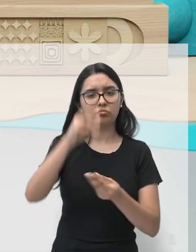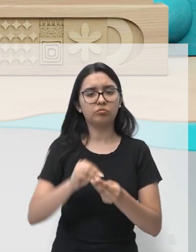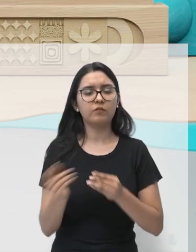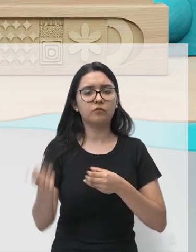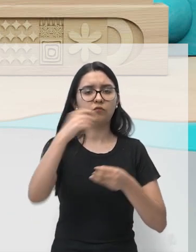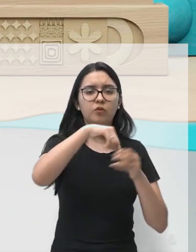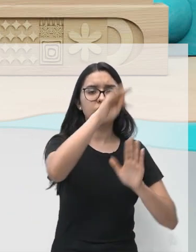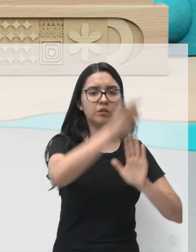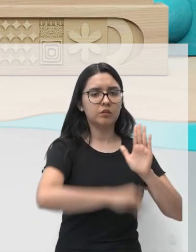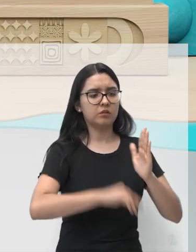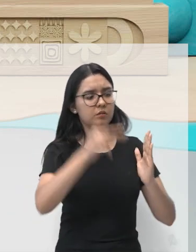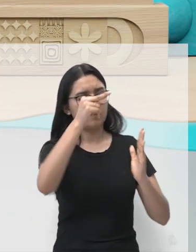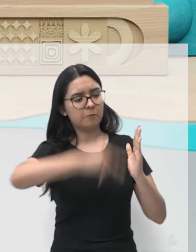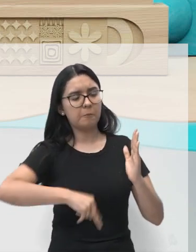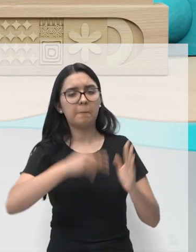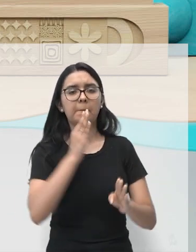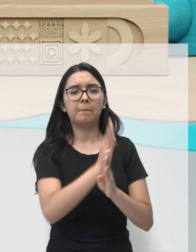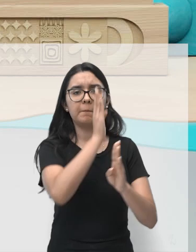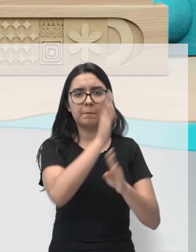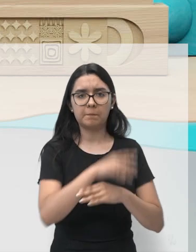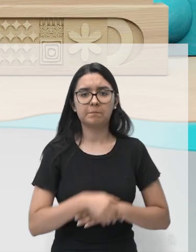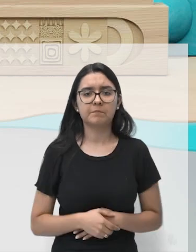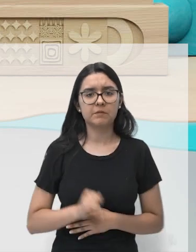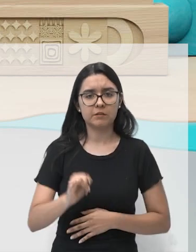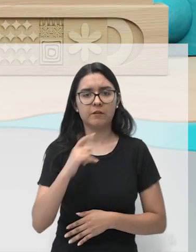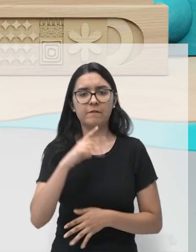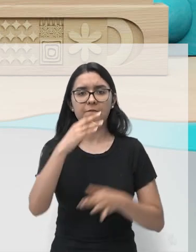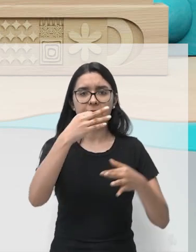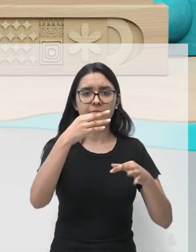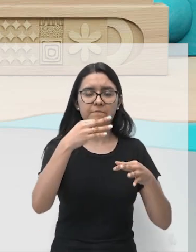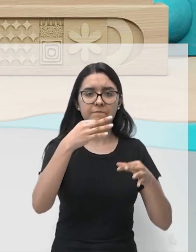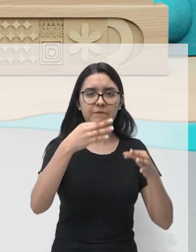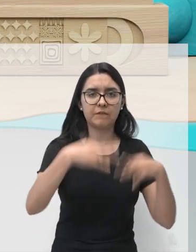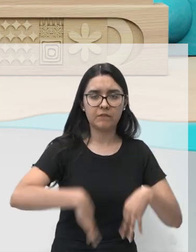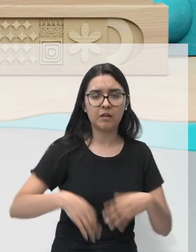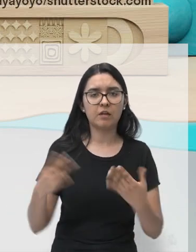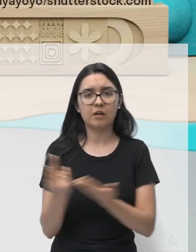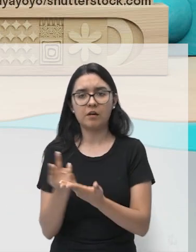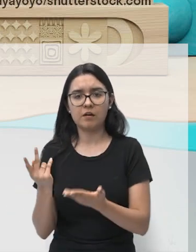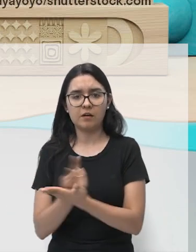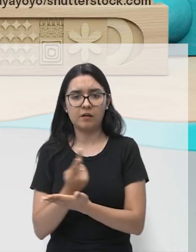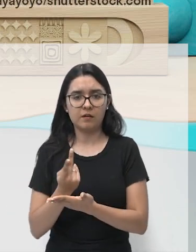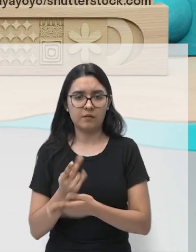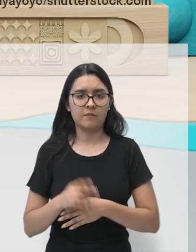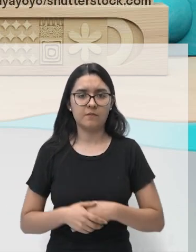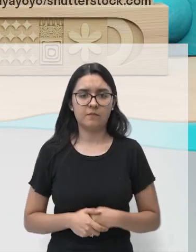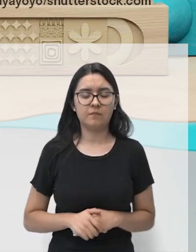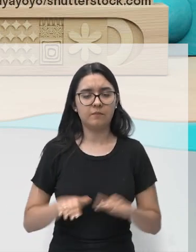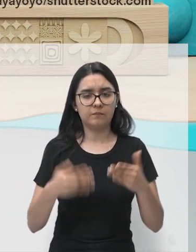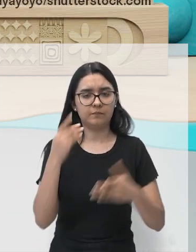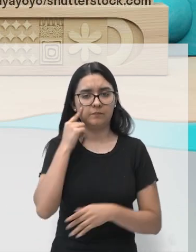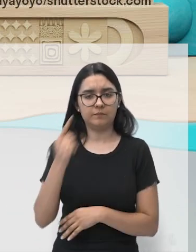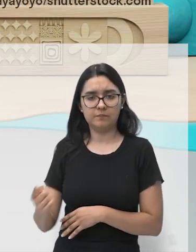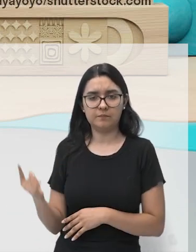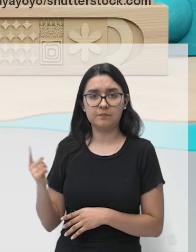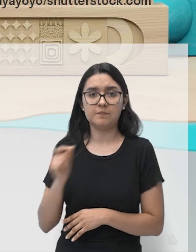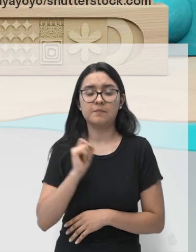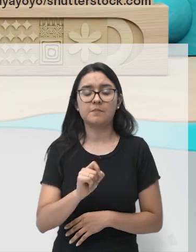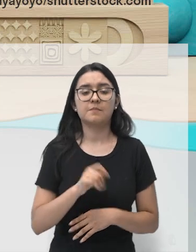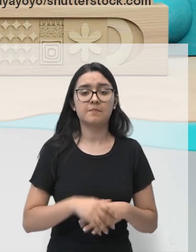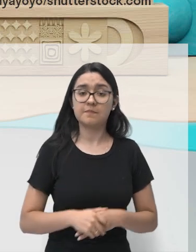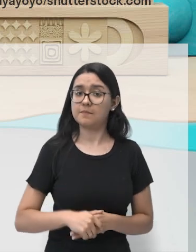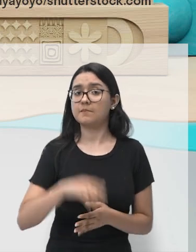para o texto e descobrir se é verdadeiro ou falso. Let's check it, vamos conferir. Então essa aqui é